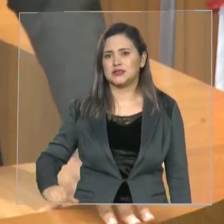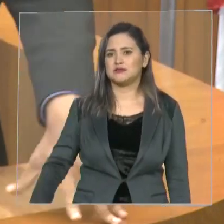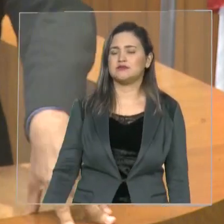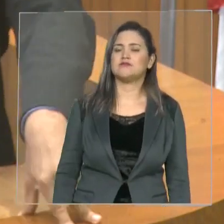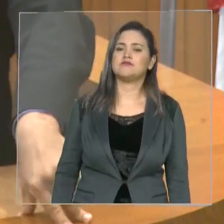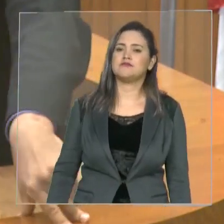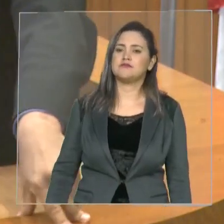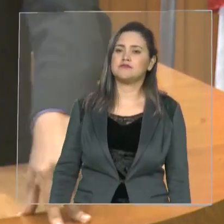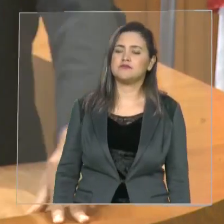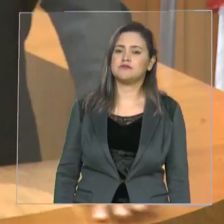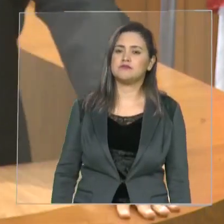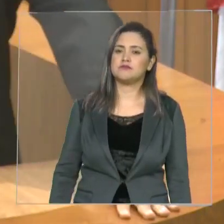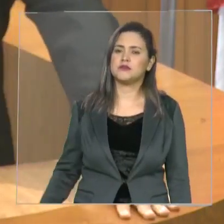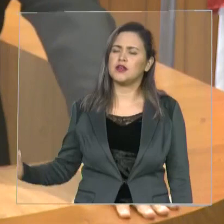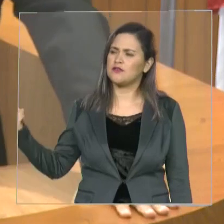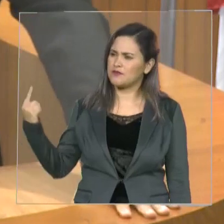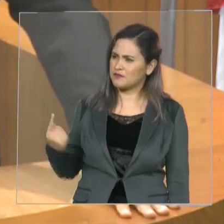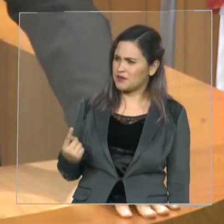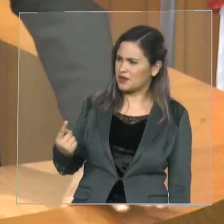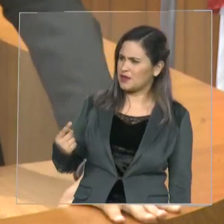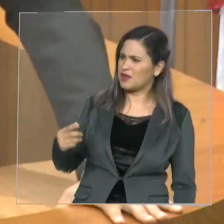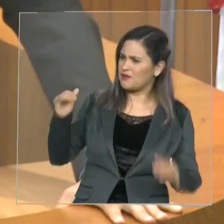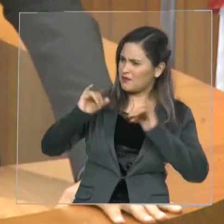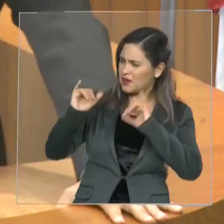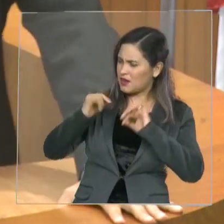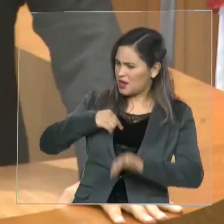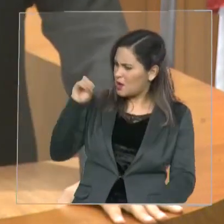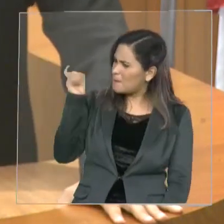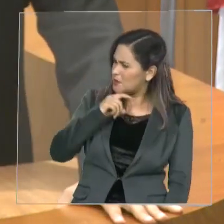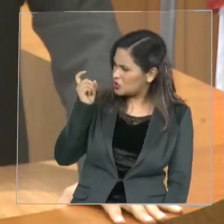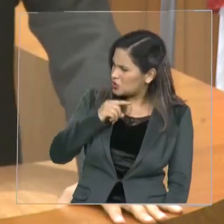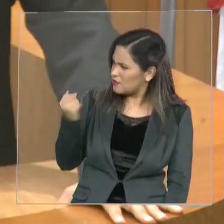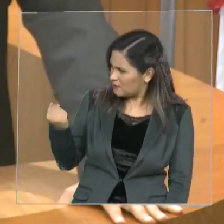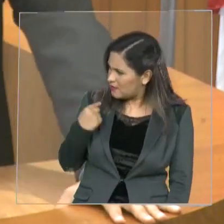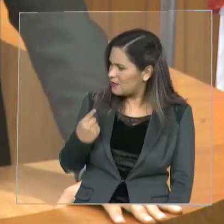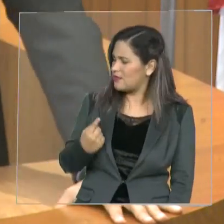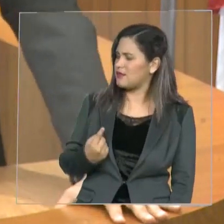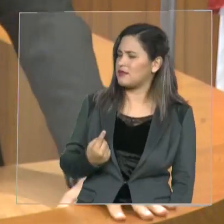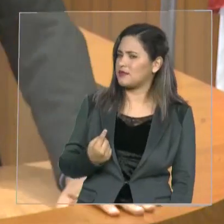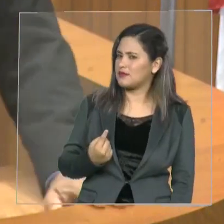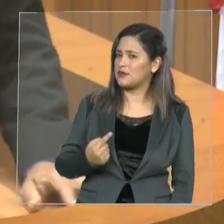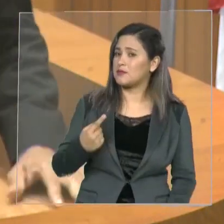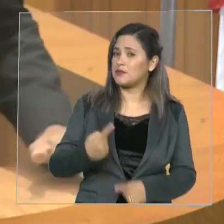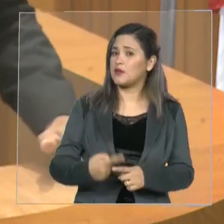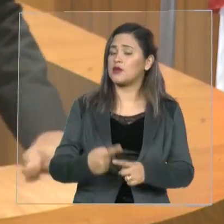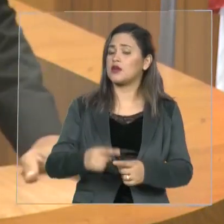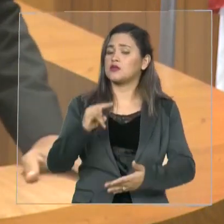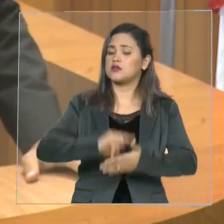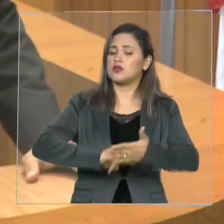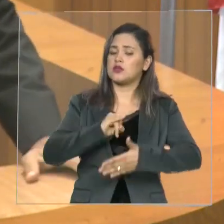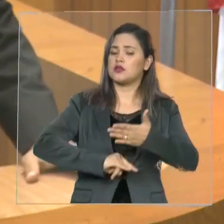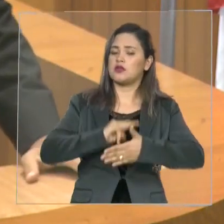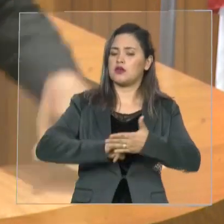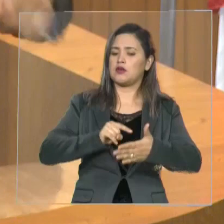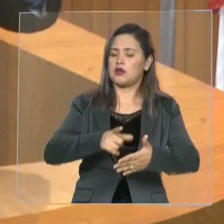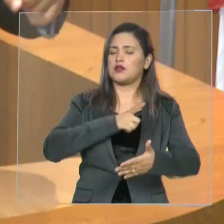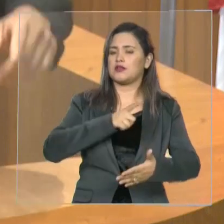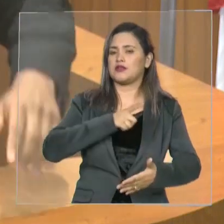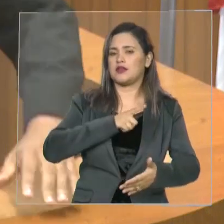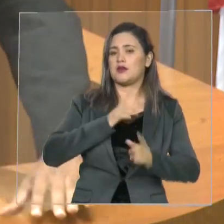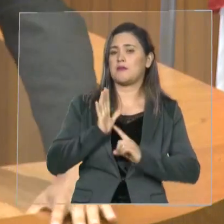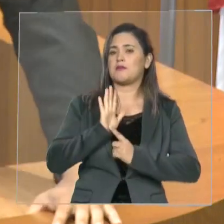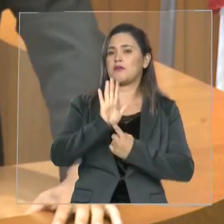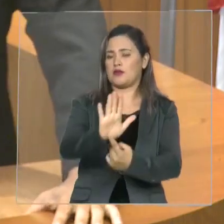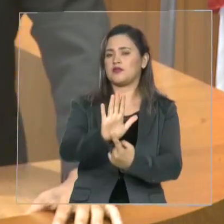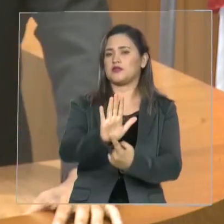E suba na tribuna para dizer que eu estou mentindo aqui em alguma coisa. Porque toda a documentação eu tenho. E mostro.